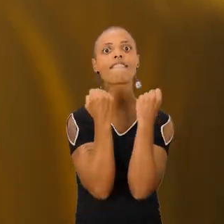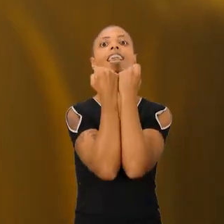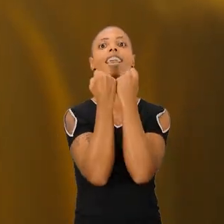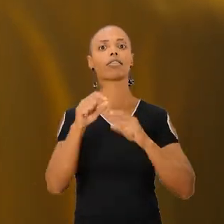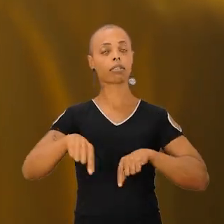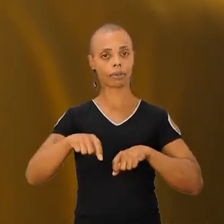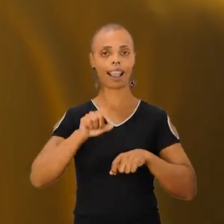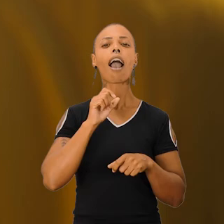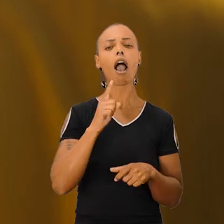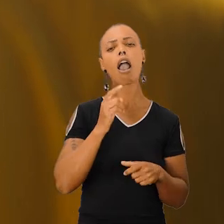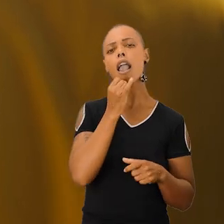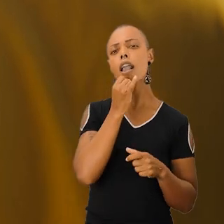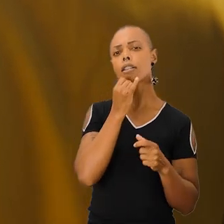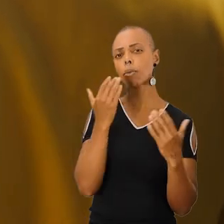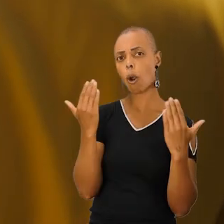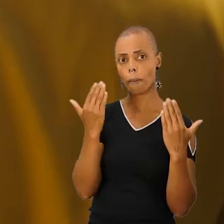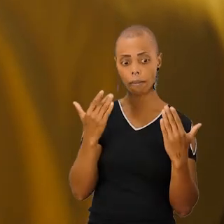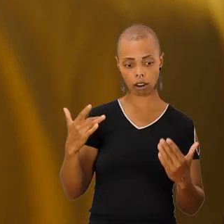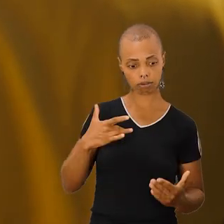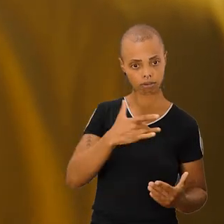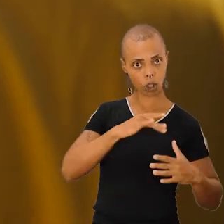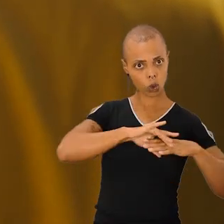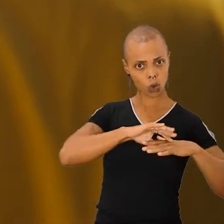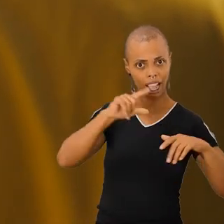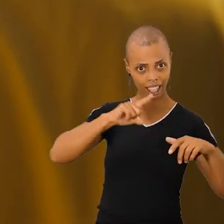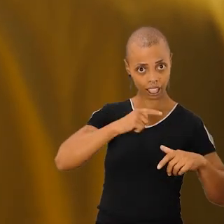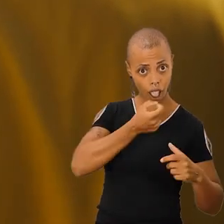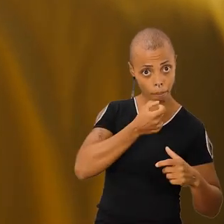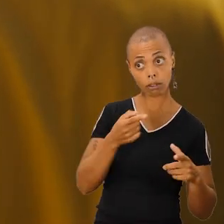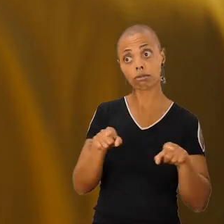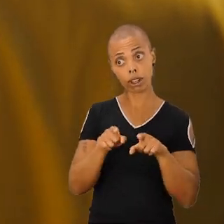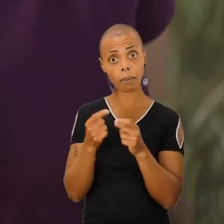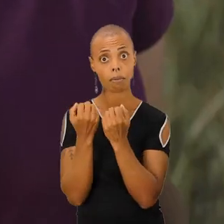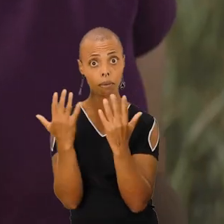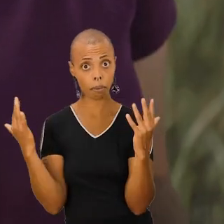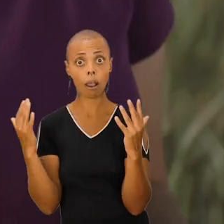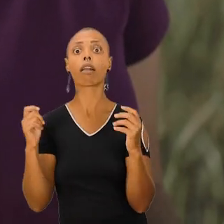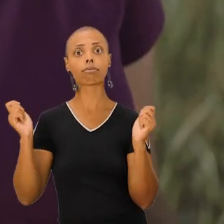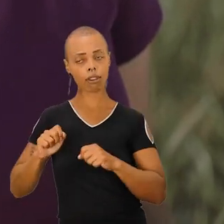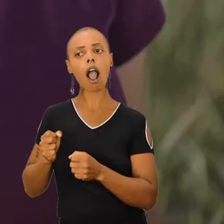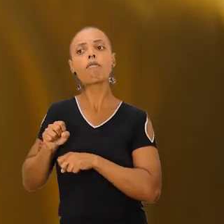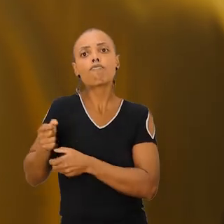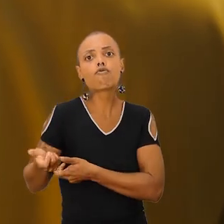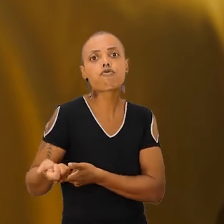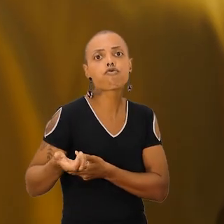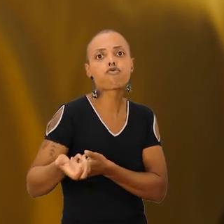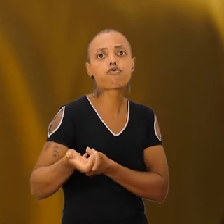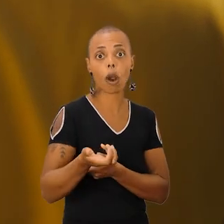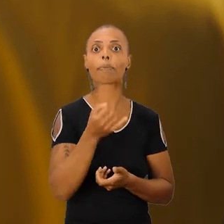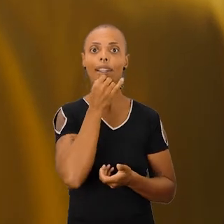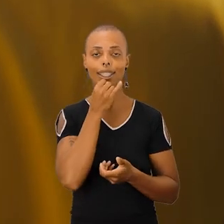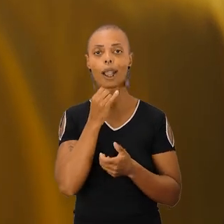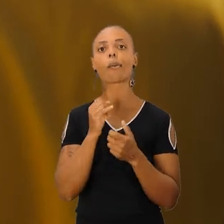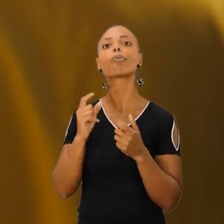defensivos agrícolas. Se para cada tipo de doença existe um remédio, a mesma coisa acontece com as pragas. Por exemplo, para combater os